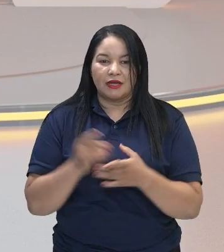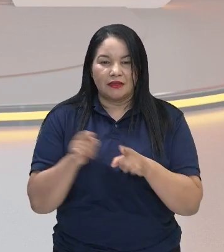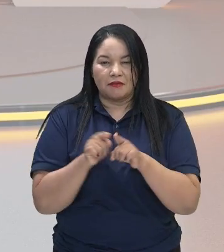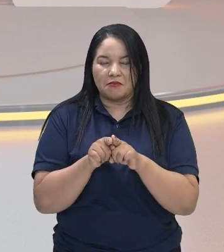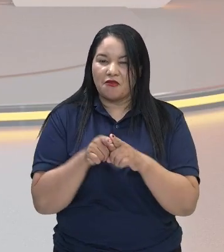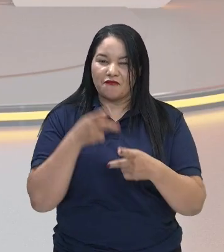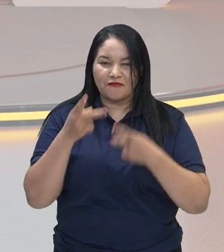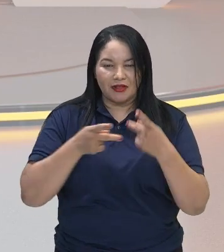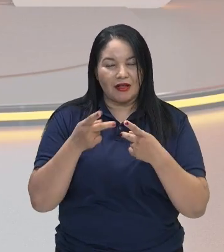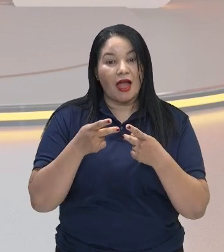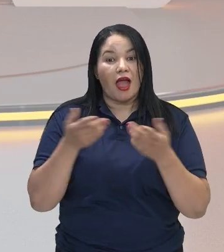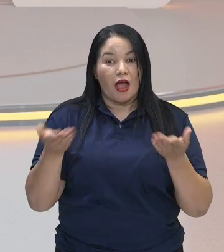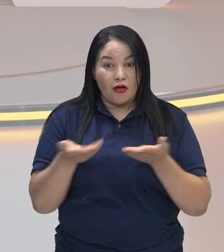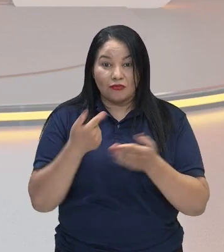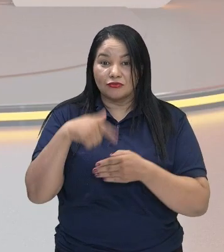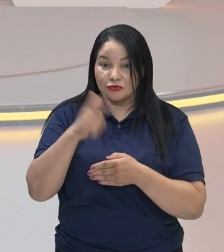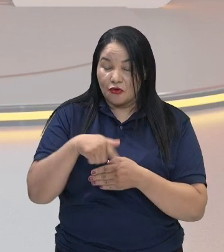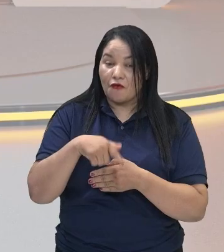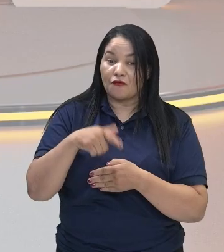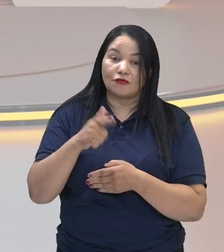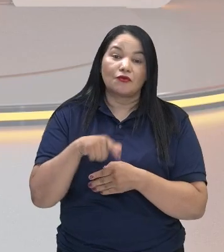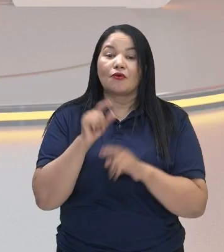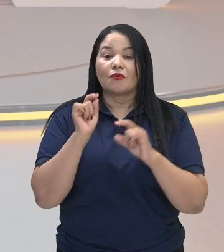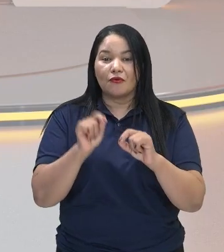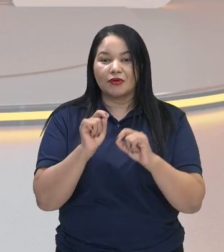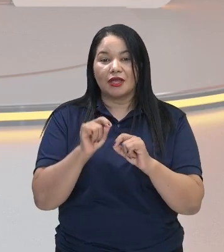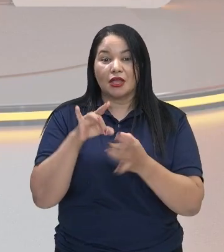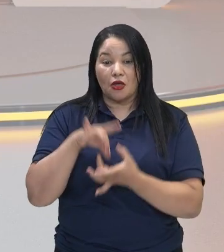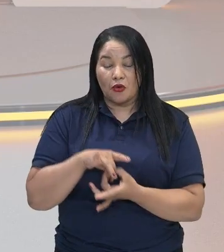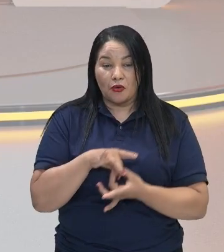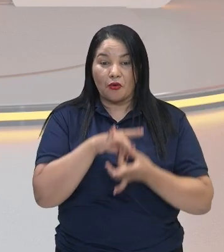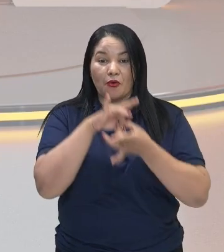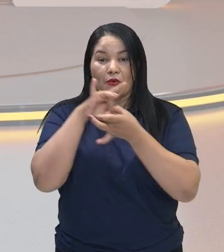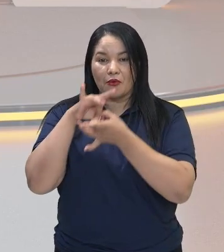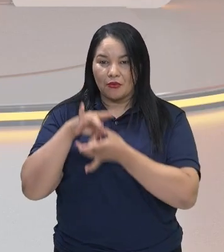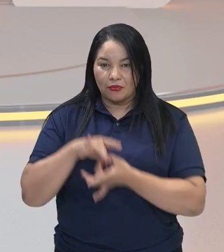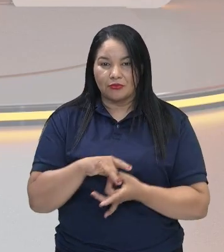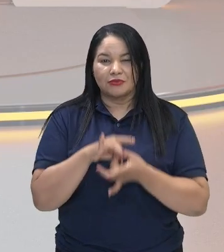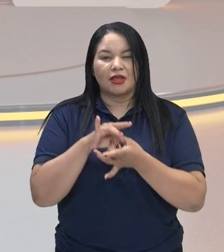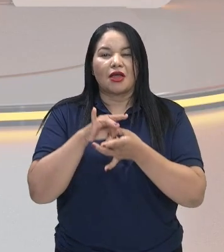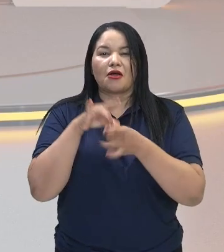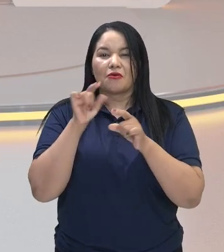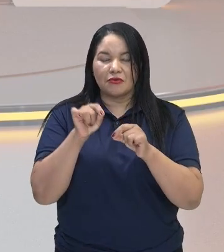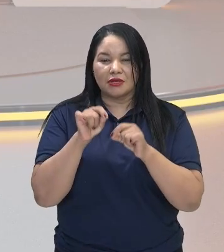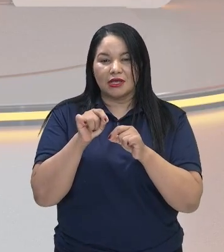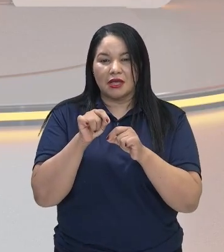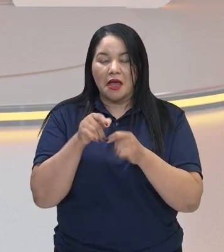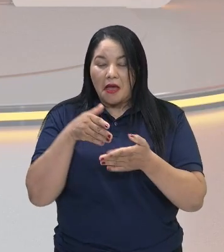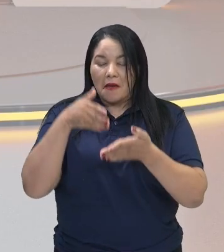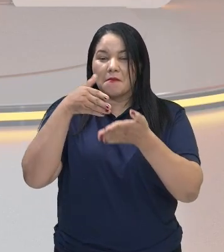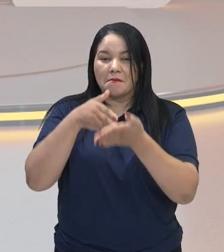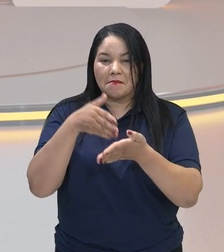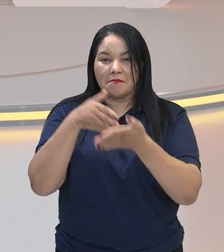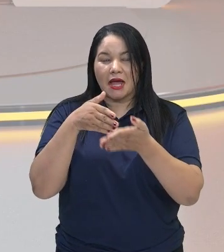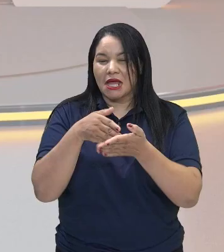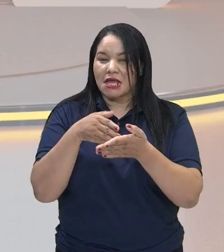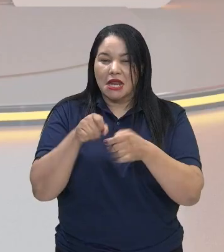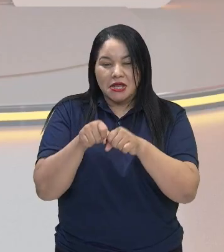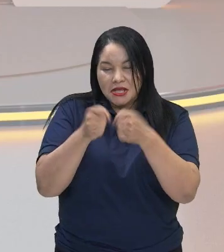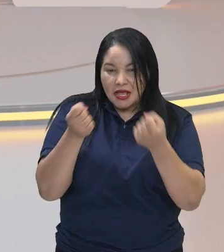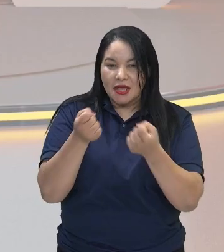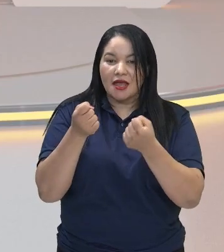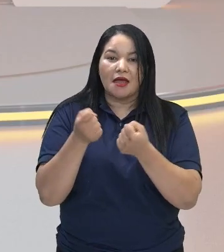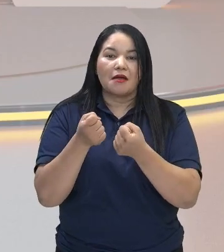e continuamos repetindo que globalização, ela destrói, ela rompe, ela não